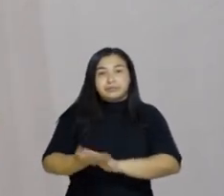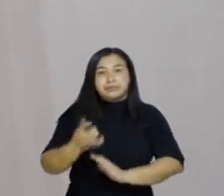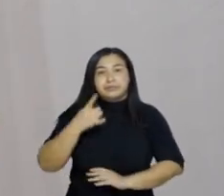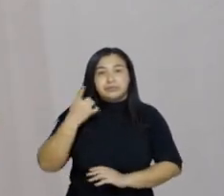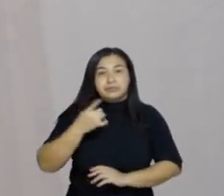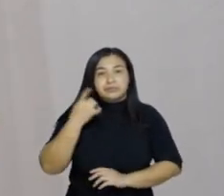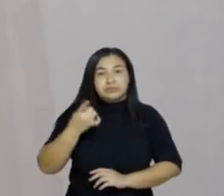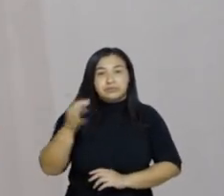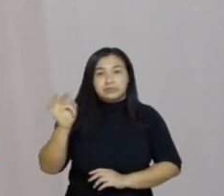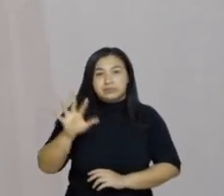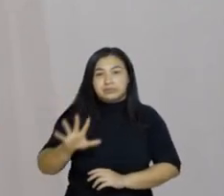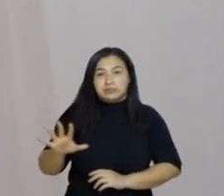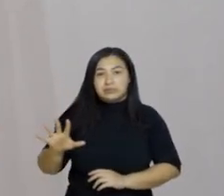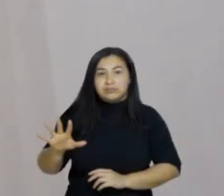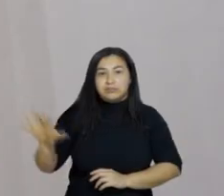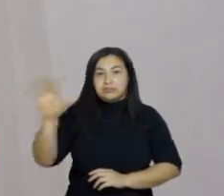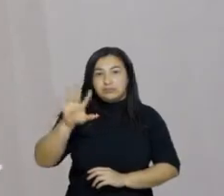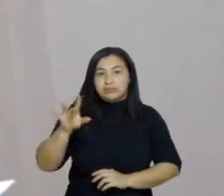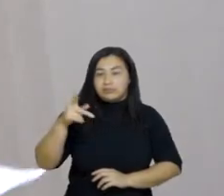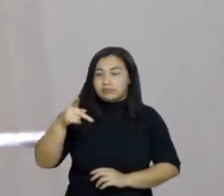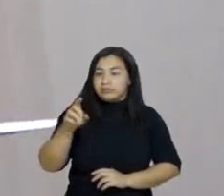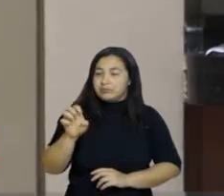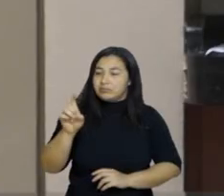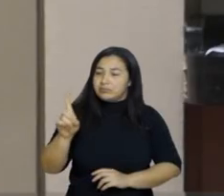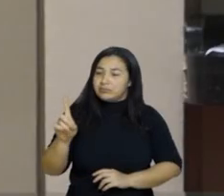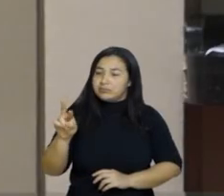federal Pedro Czay. Obrigado, senhor presidente.